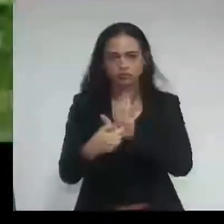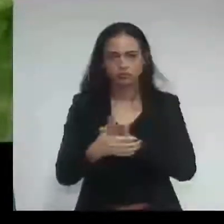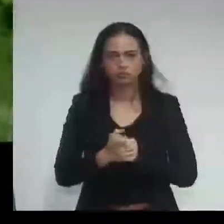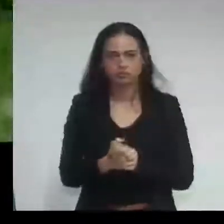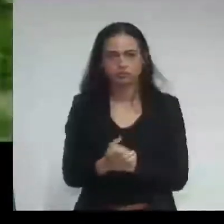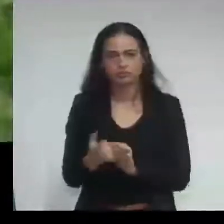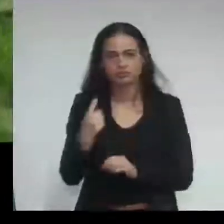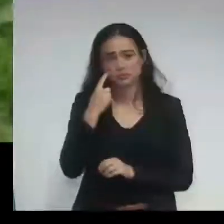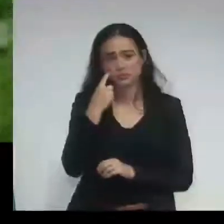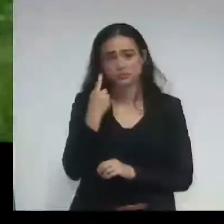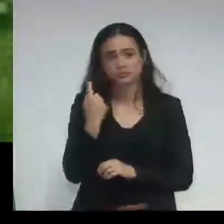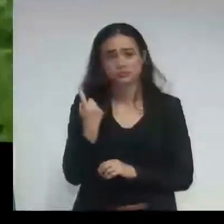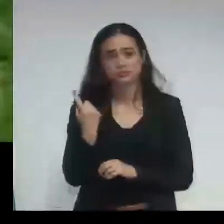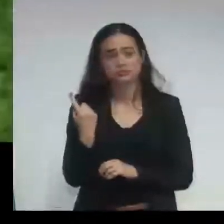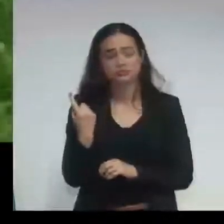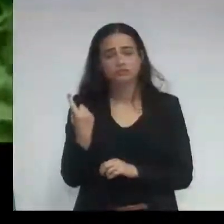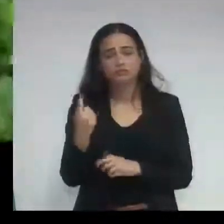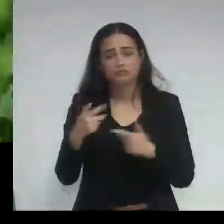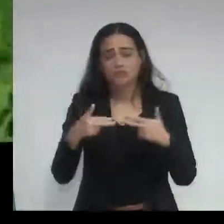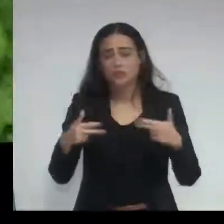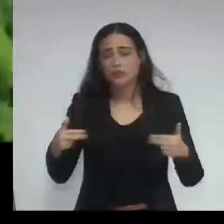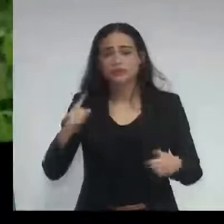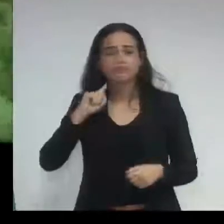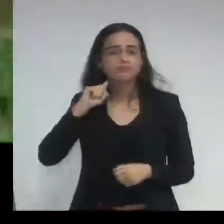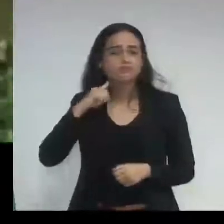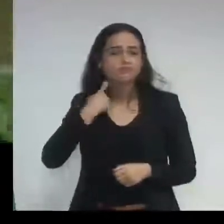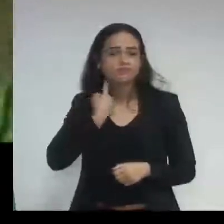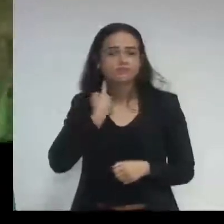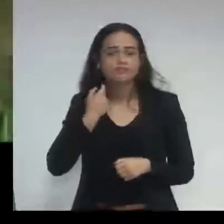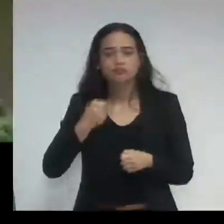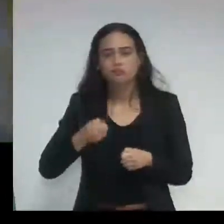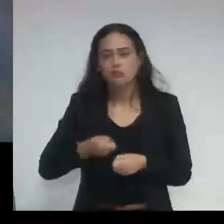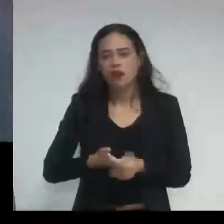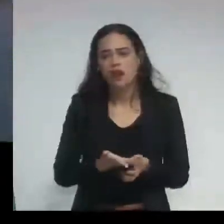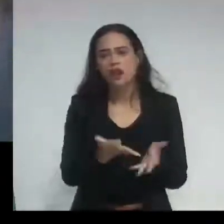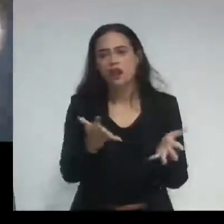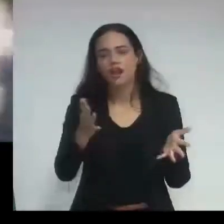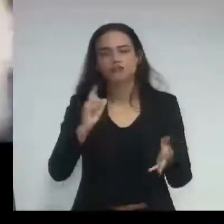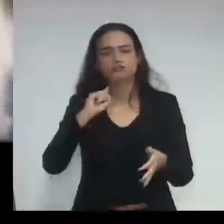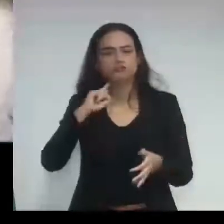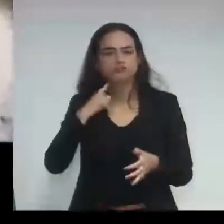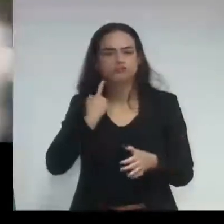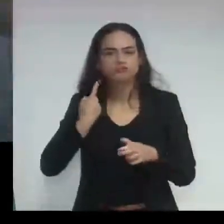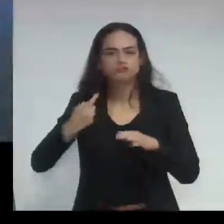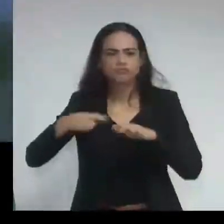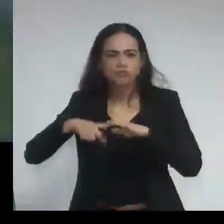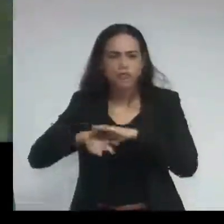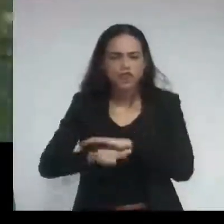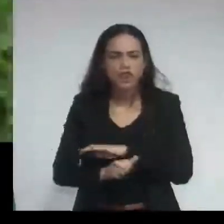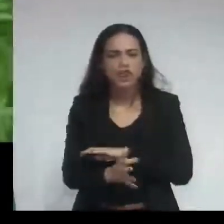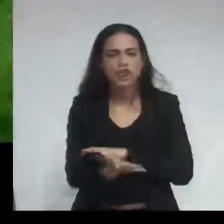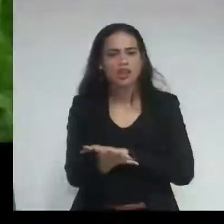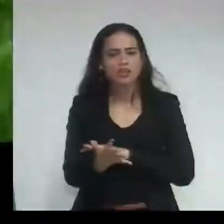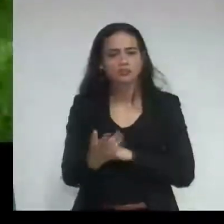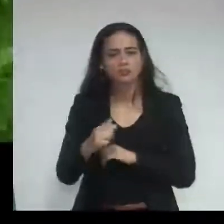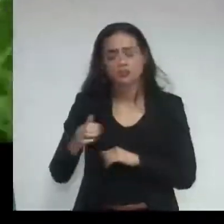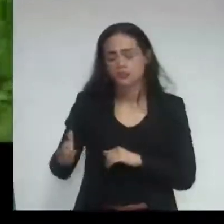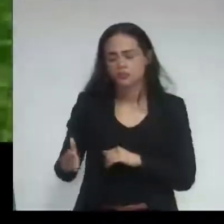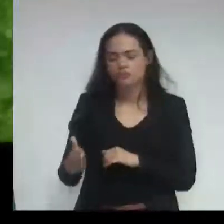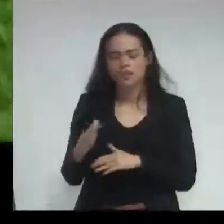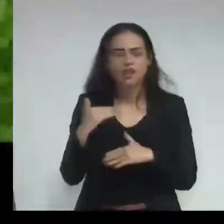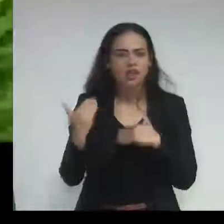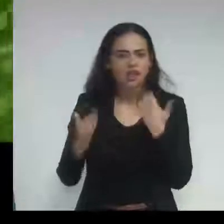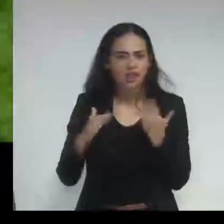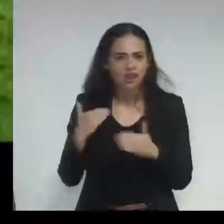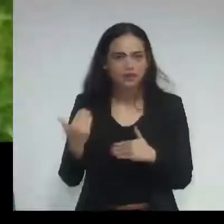foi despejado um monte de contaminante na Lagoa do Aquário, né? Esgoto in natura. Está matando os peixes,